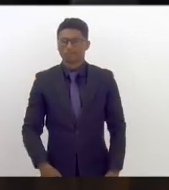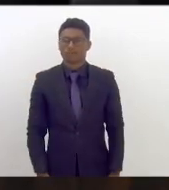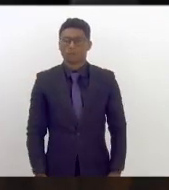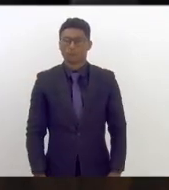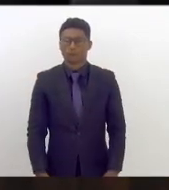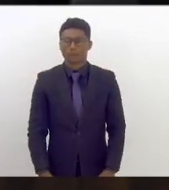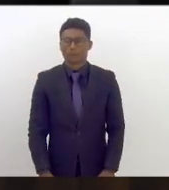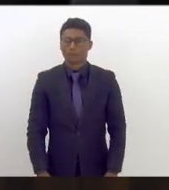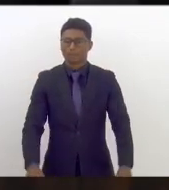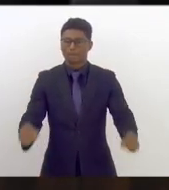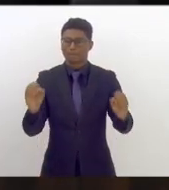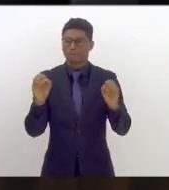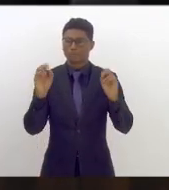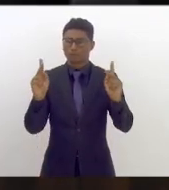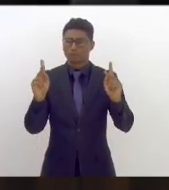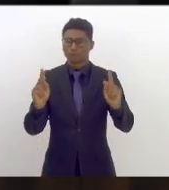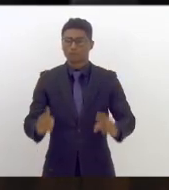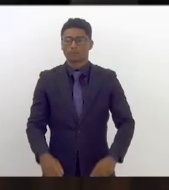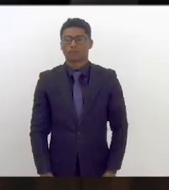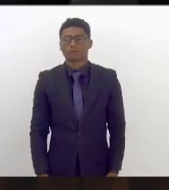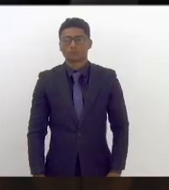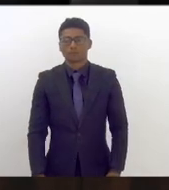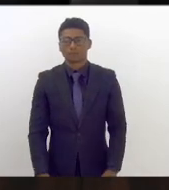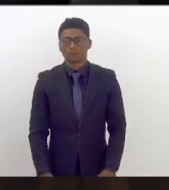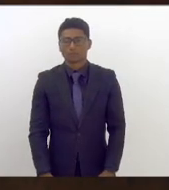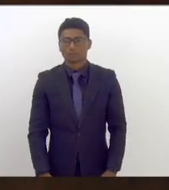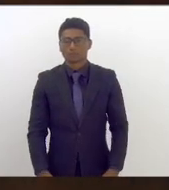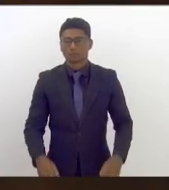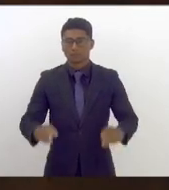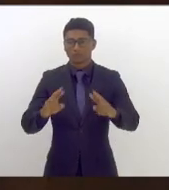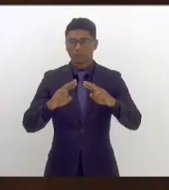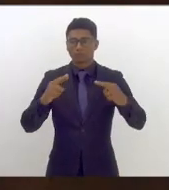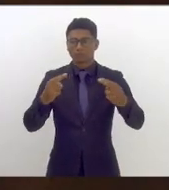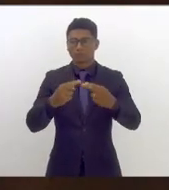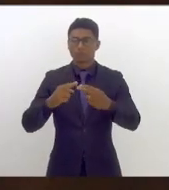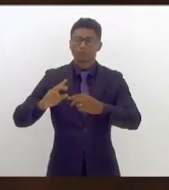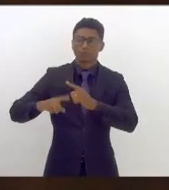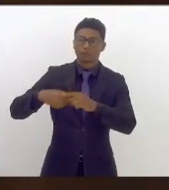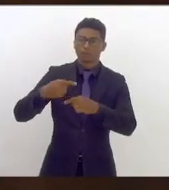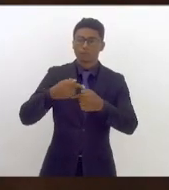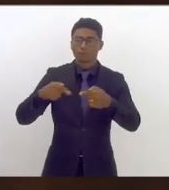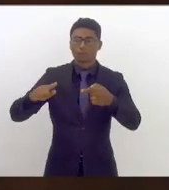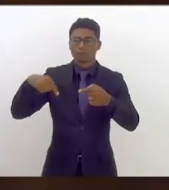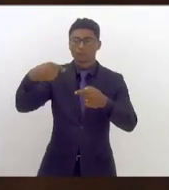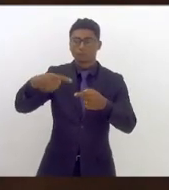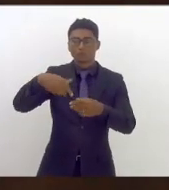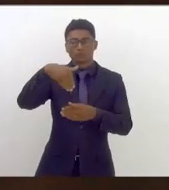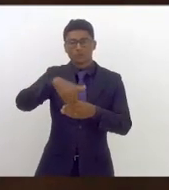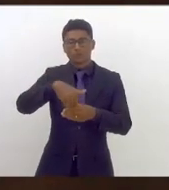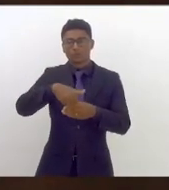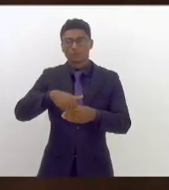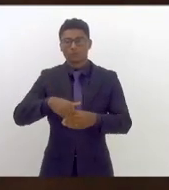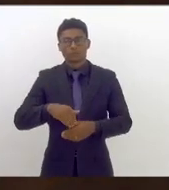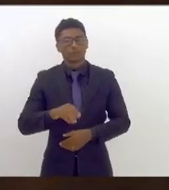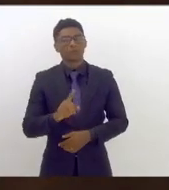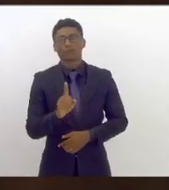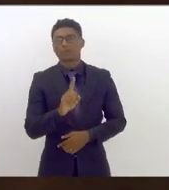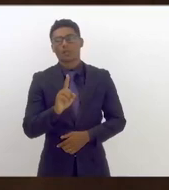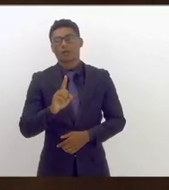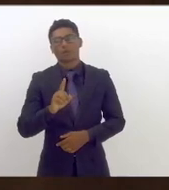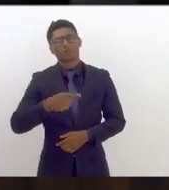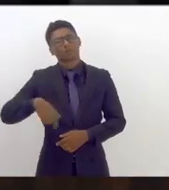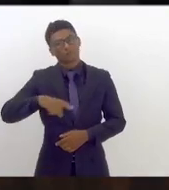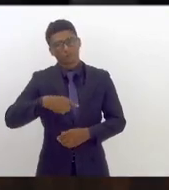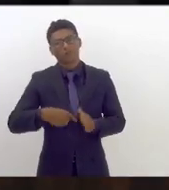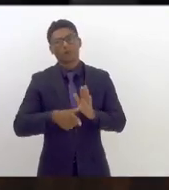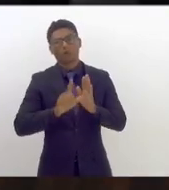Nós vamos... Eu faço audiência, a gente põe para votar, presidente, semana que vem. Não, vamos estudar, vamos falar, sem